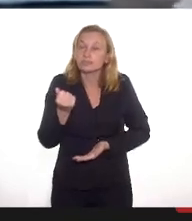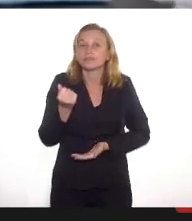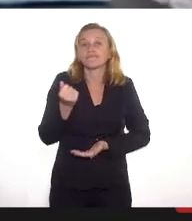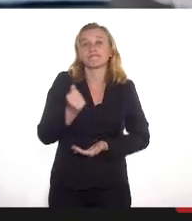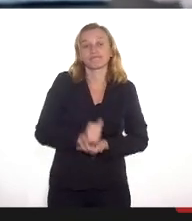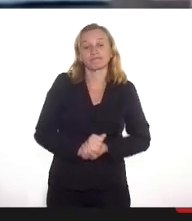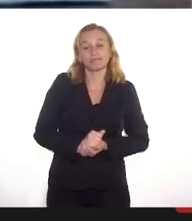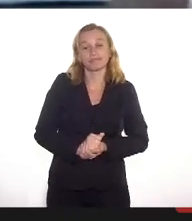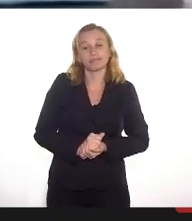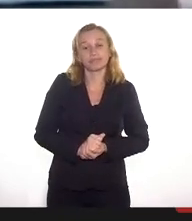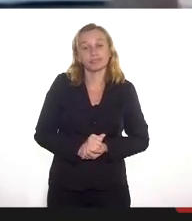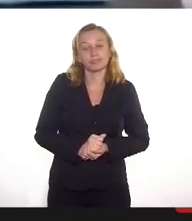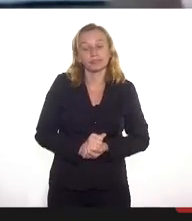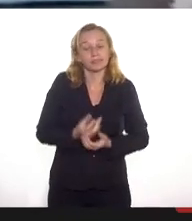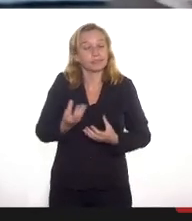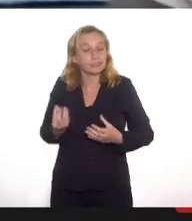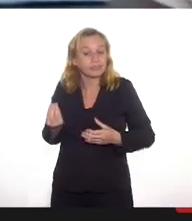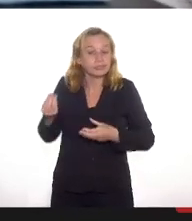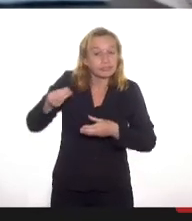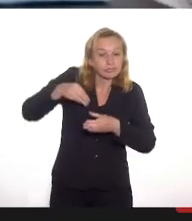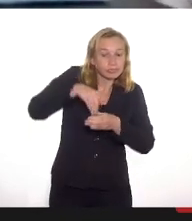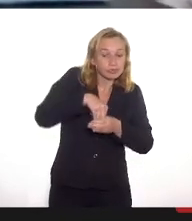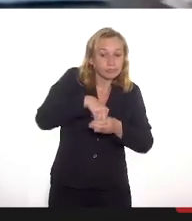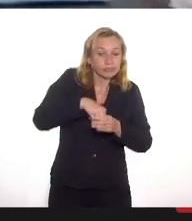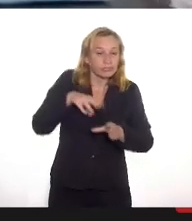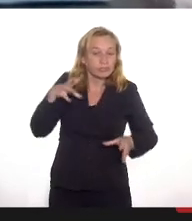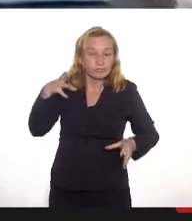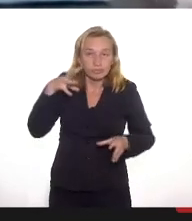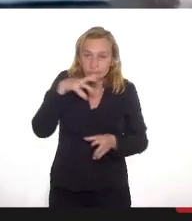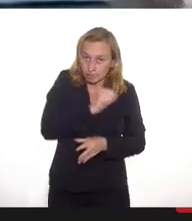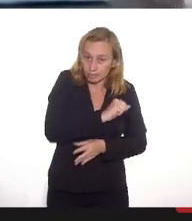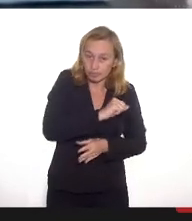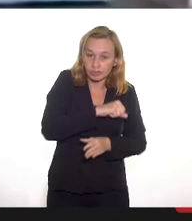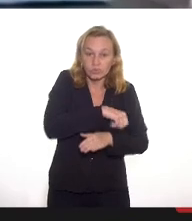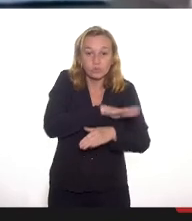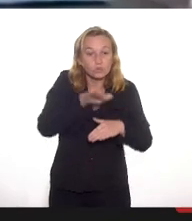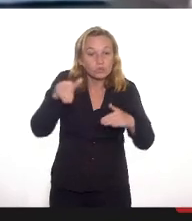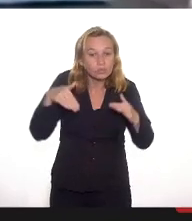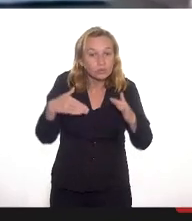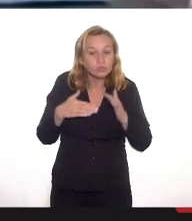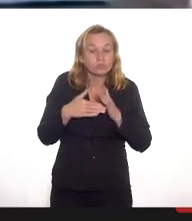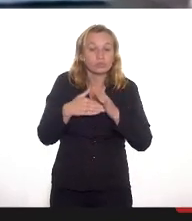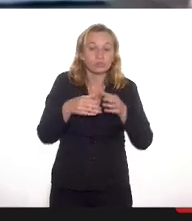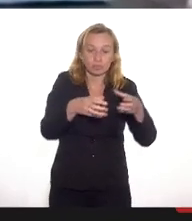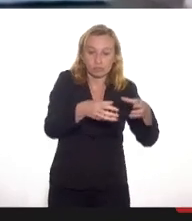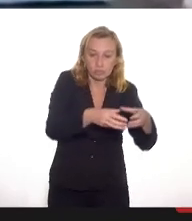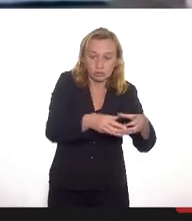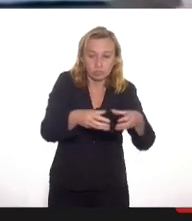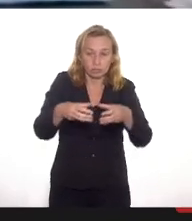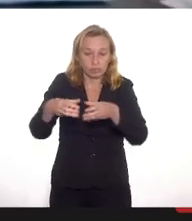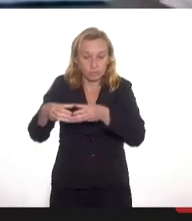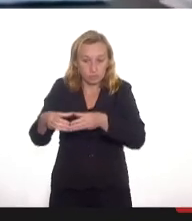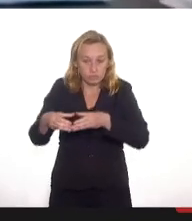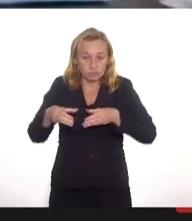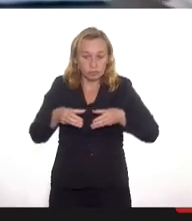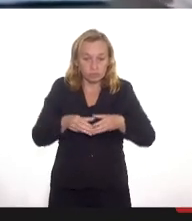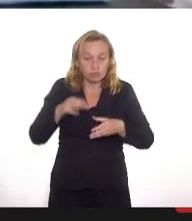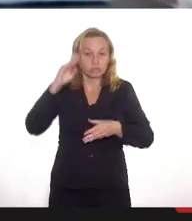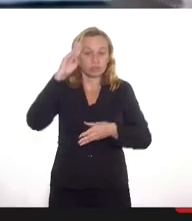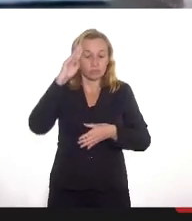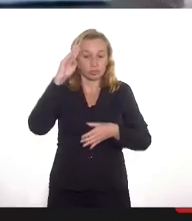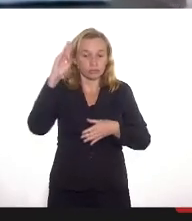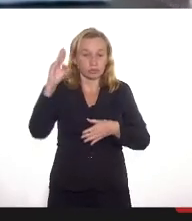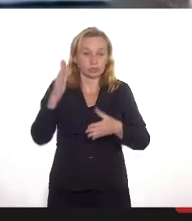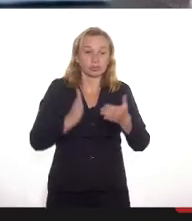essa gente tivesse se incorporar de forma imediata todas essas classes a rir em fraldas nessas